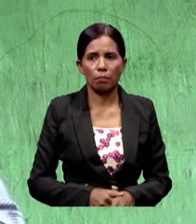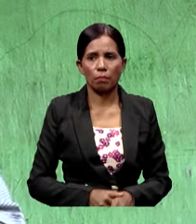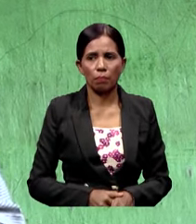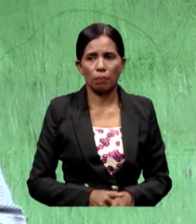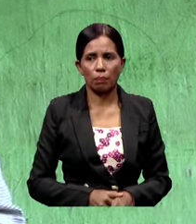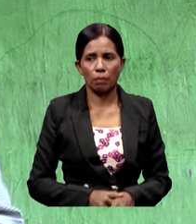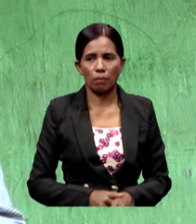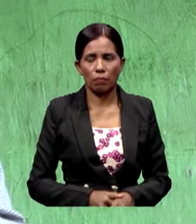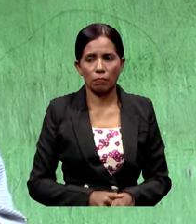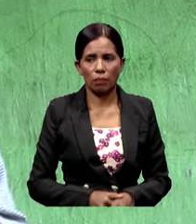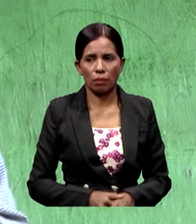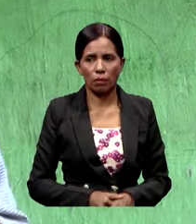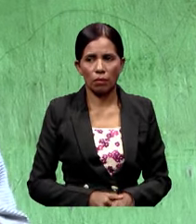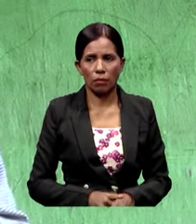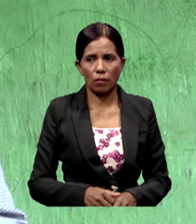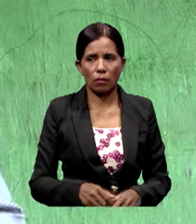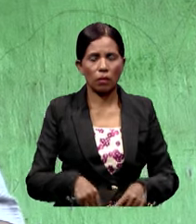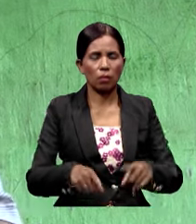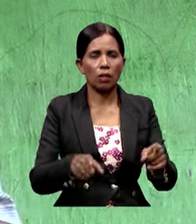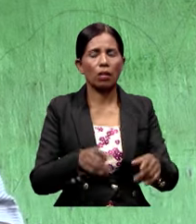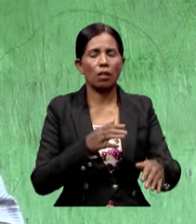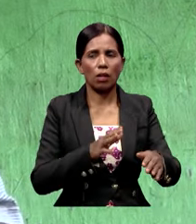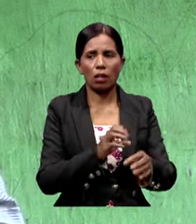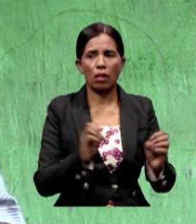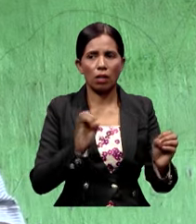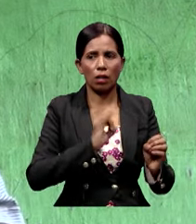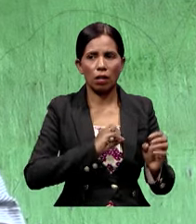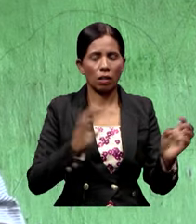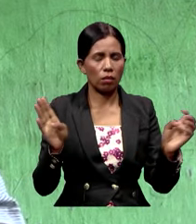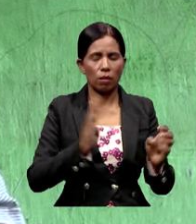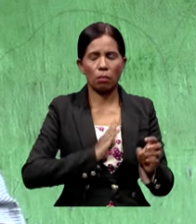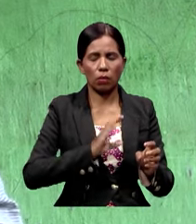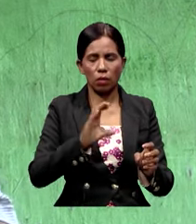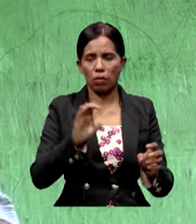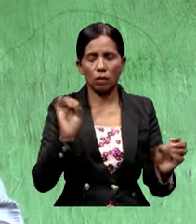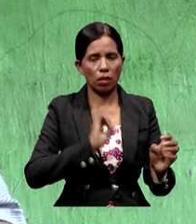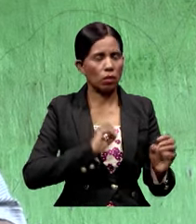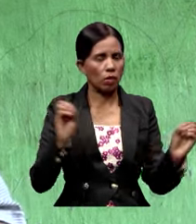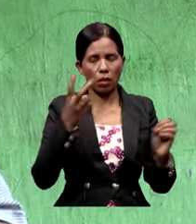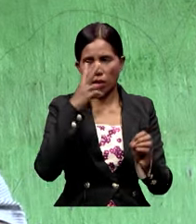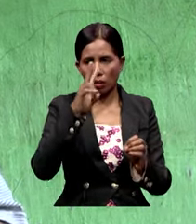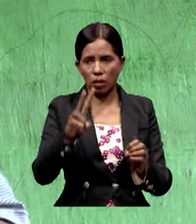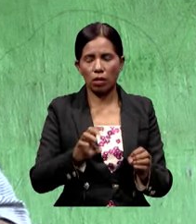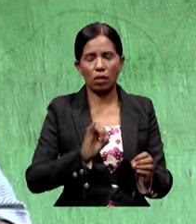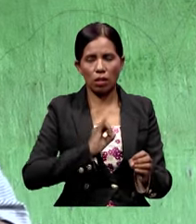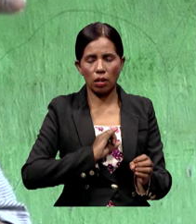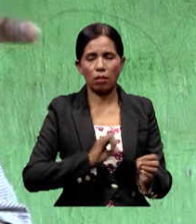eh o vai da de o barene ba ko hau ba ko ne mai na la re hau ma te